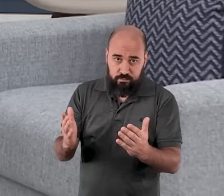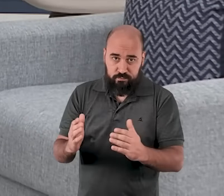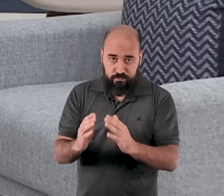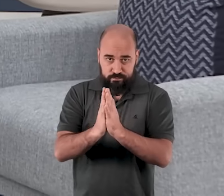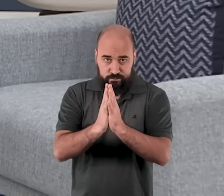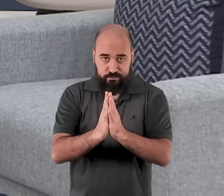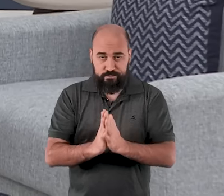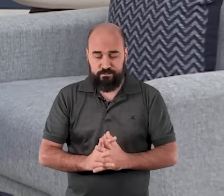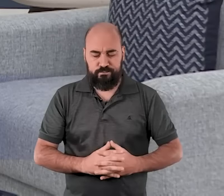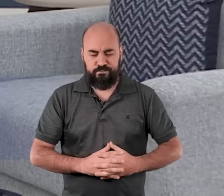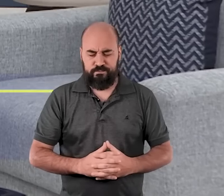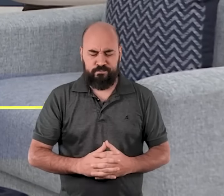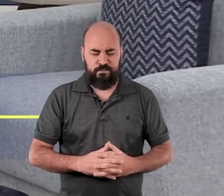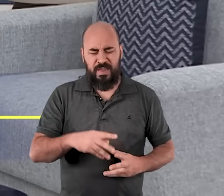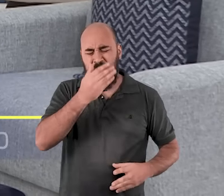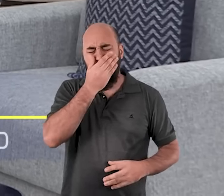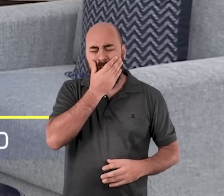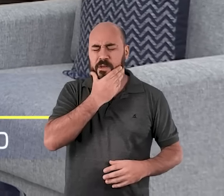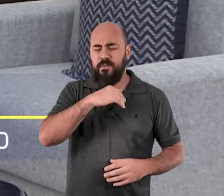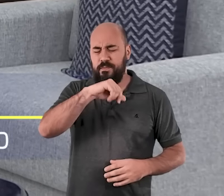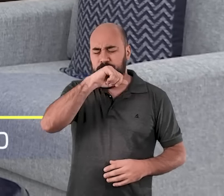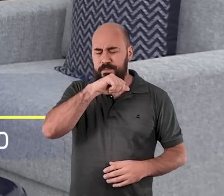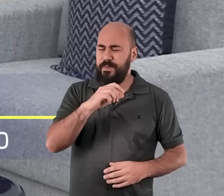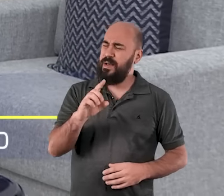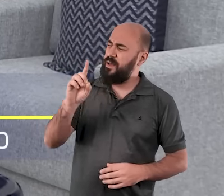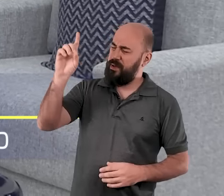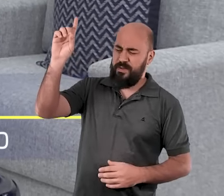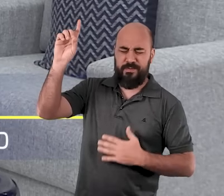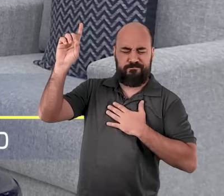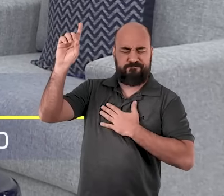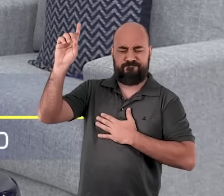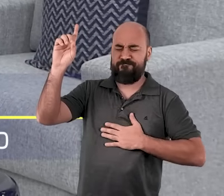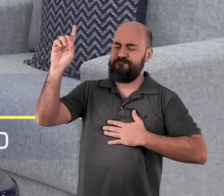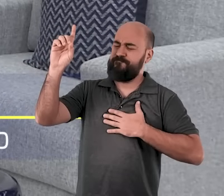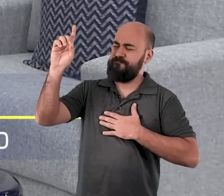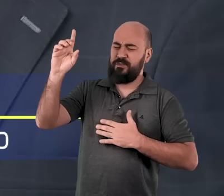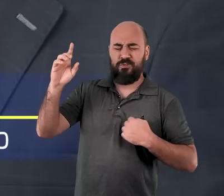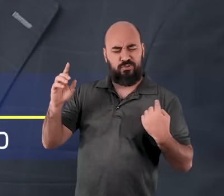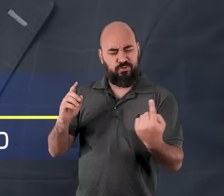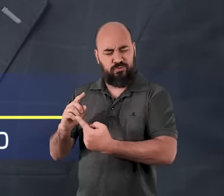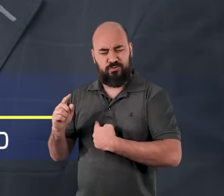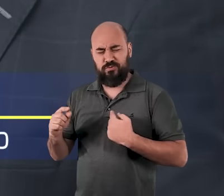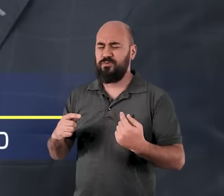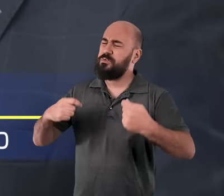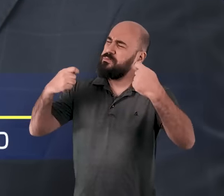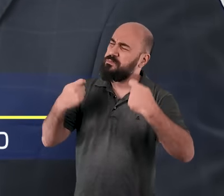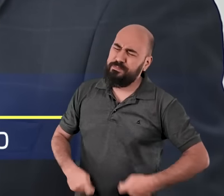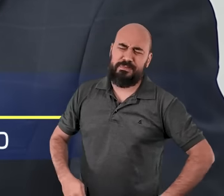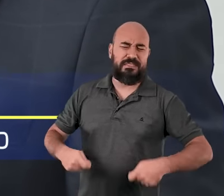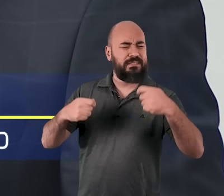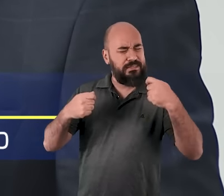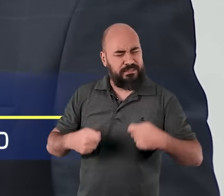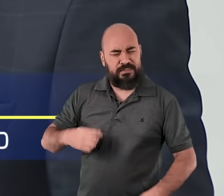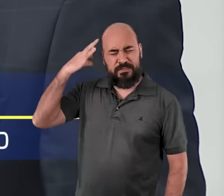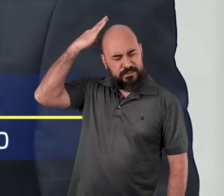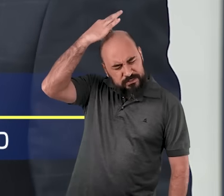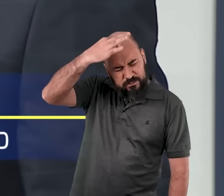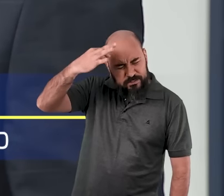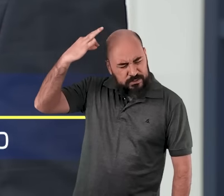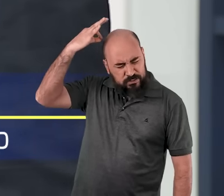querido, estamos aqui, Senhor, e sempre totalmente carentes da iluminação do Espírito